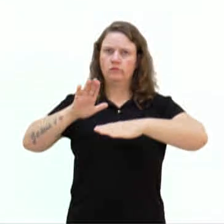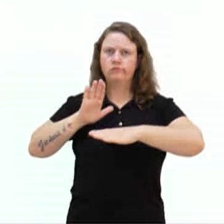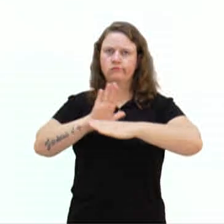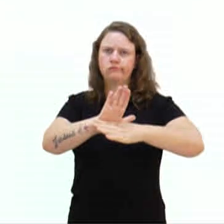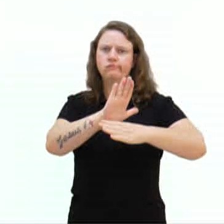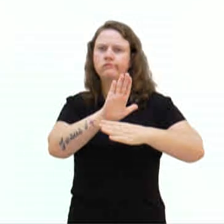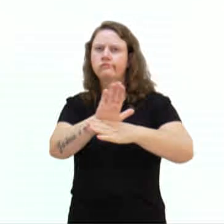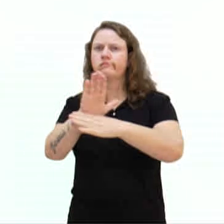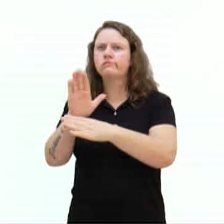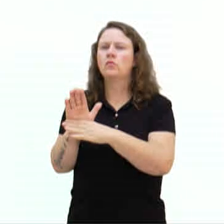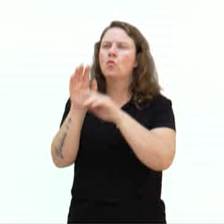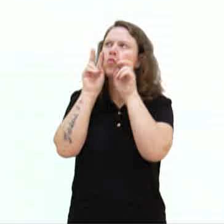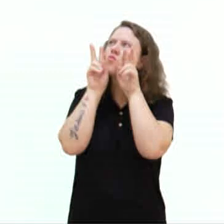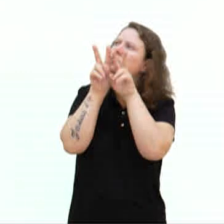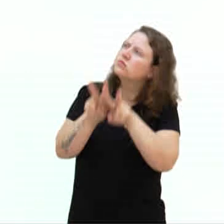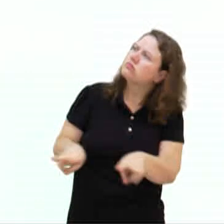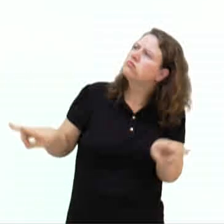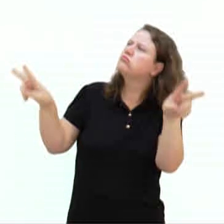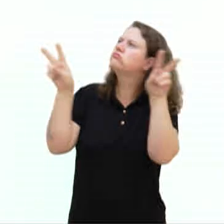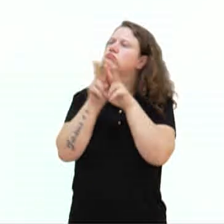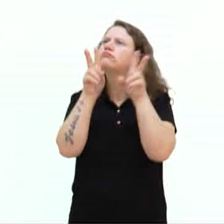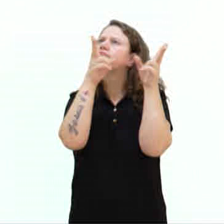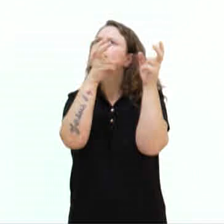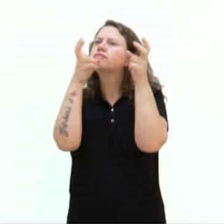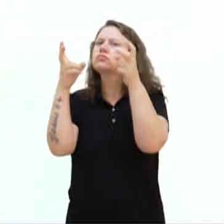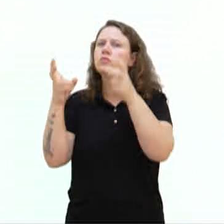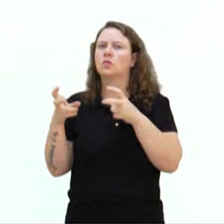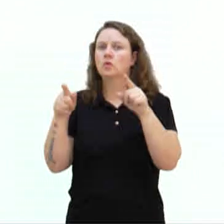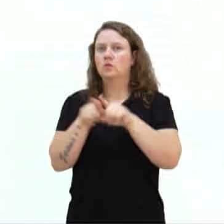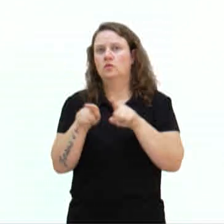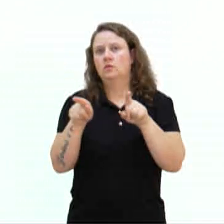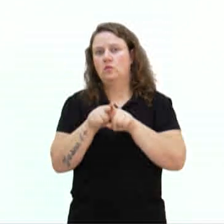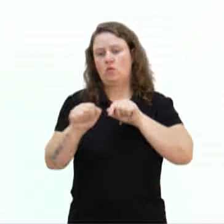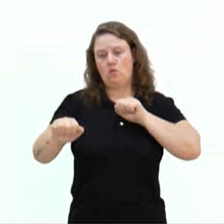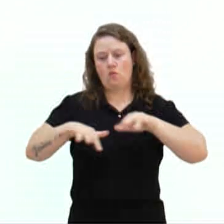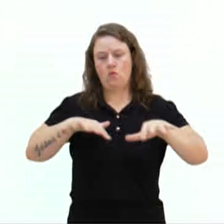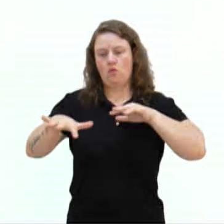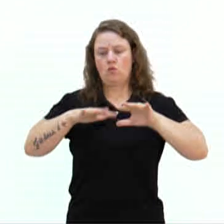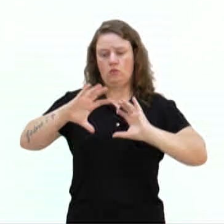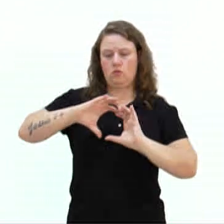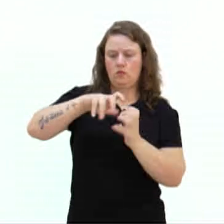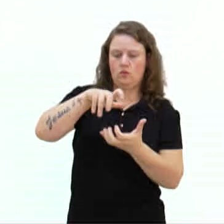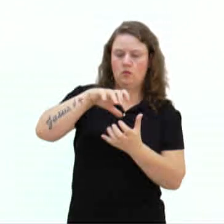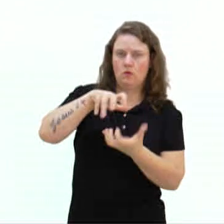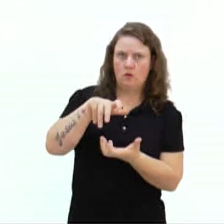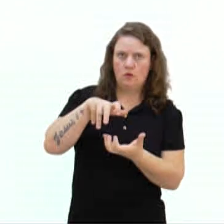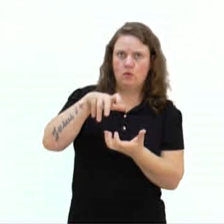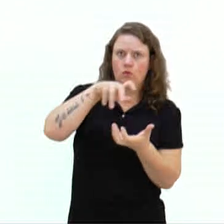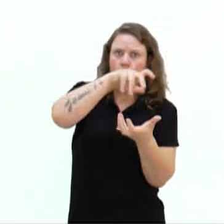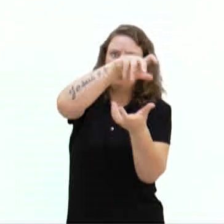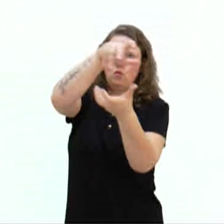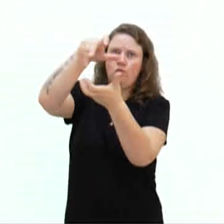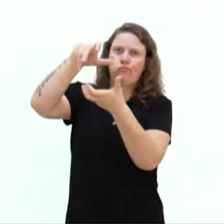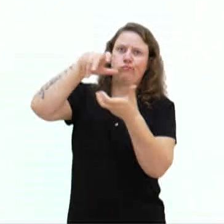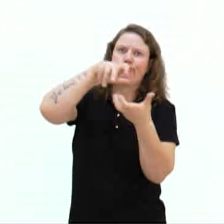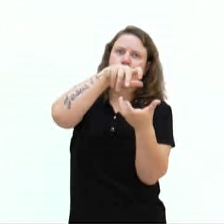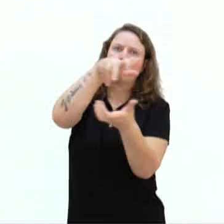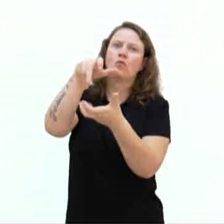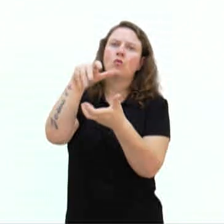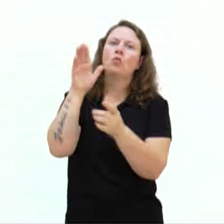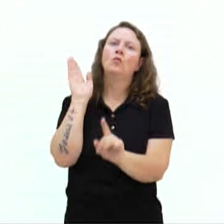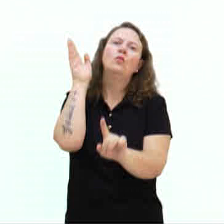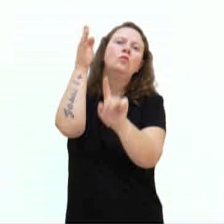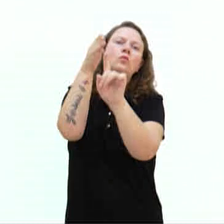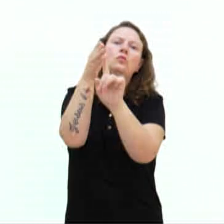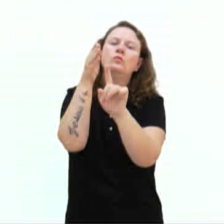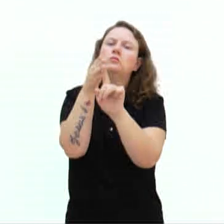a visualização da localização e dos movimentos da Terra no espaço, né? Então, a